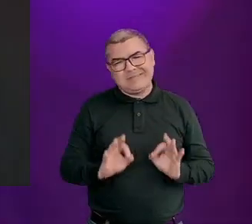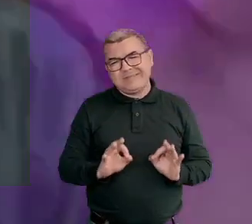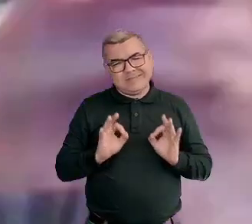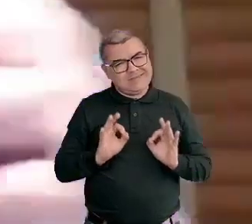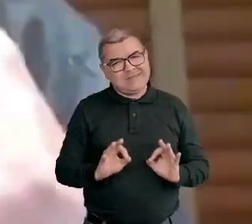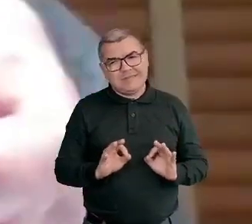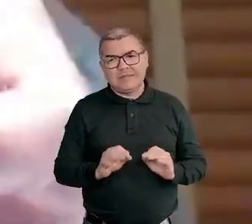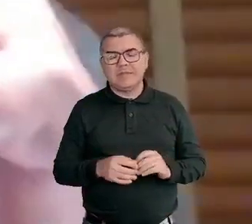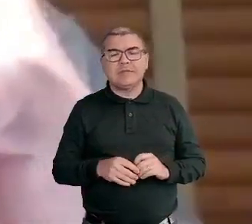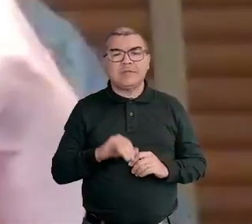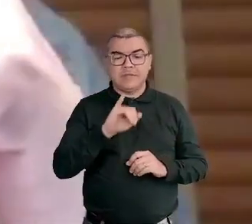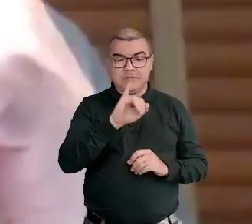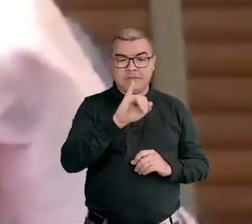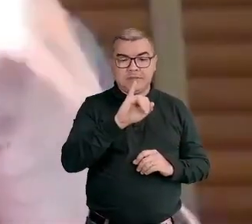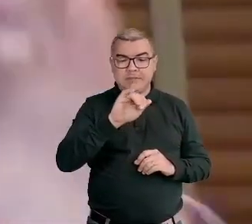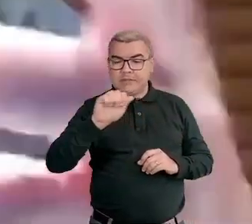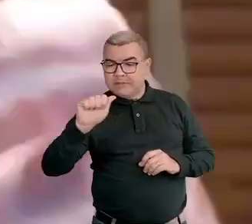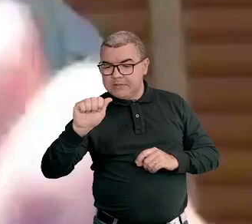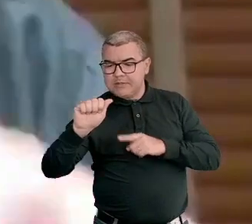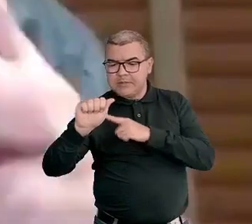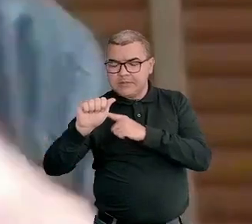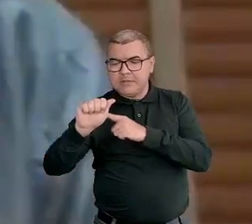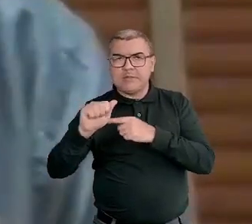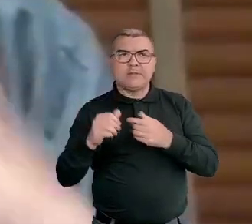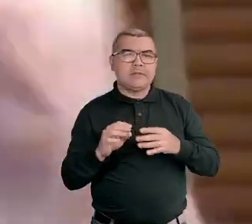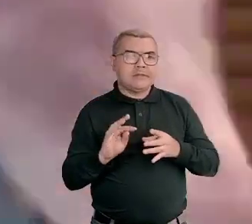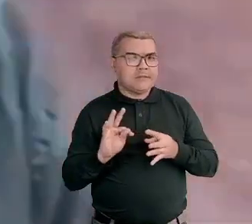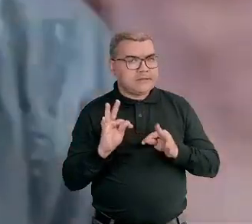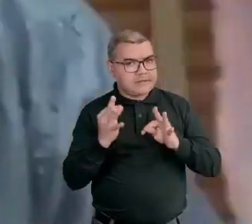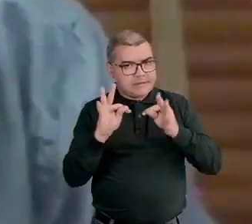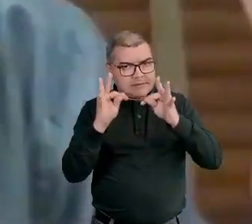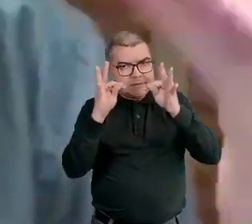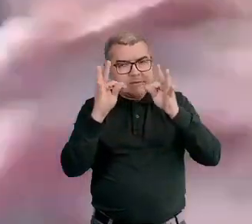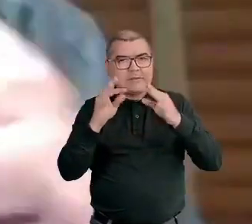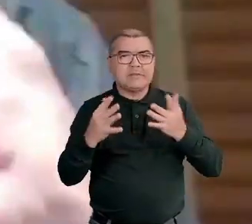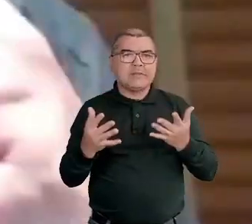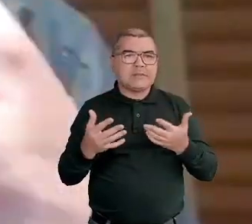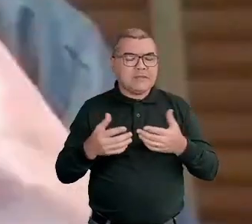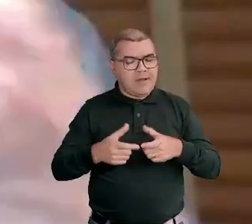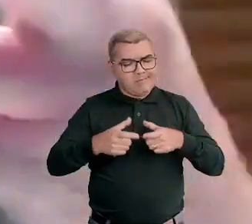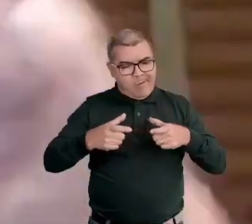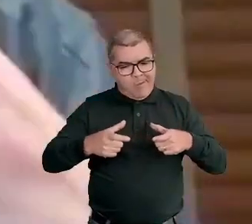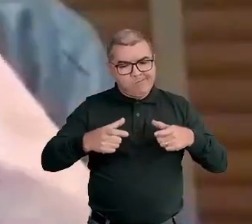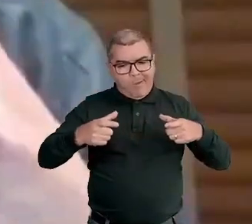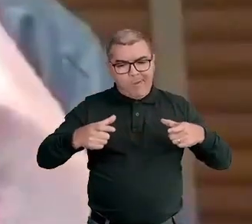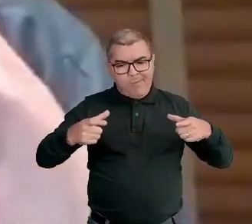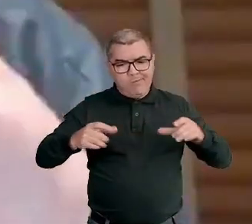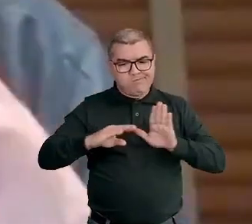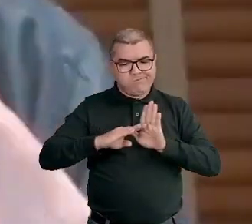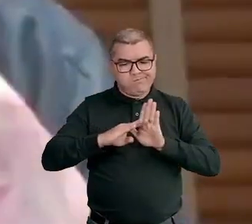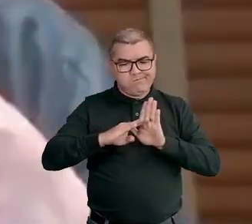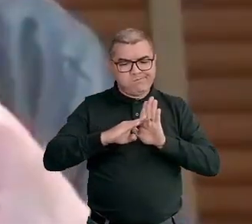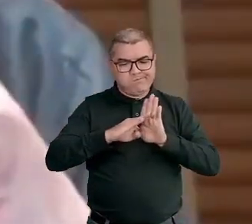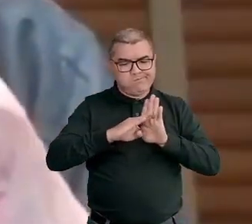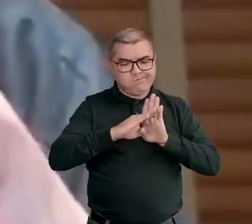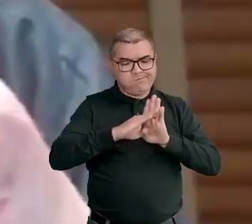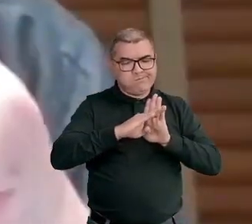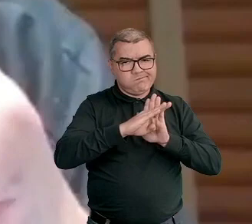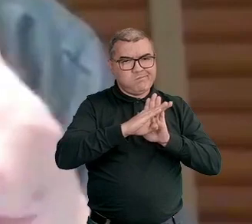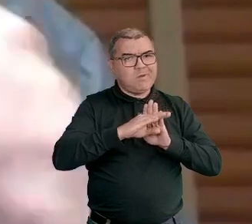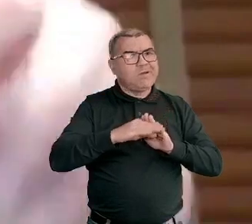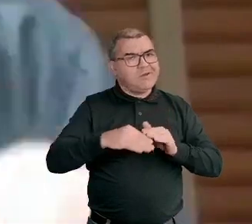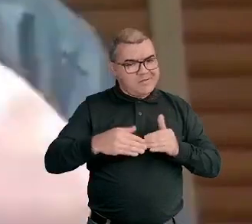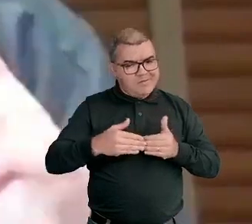de dúvidas, a inteligência artificial, a tecnologia, cada vez mais vai dominar a